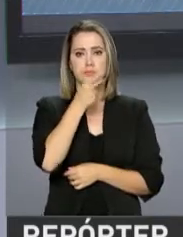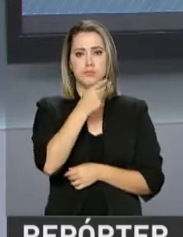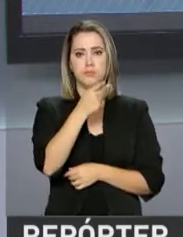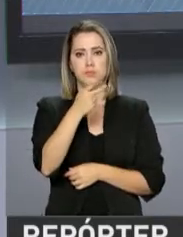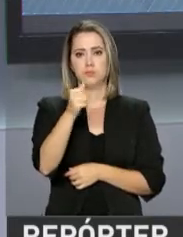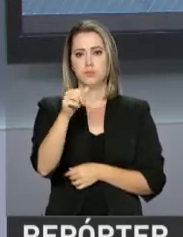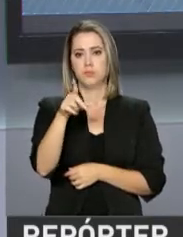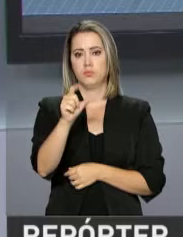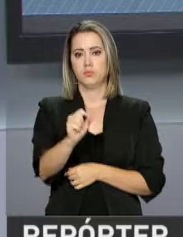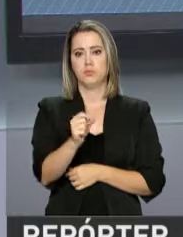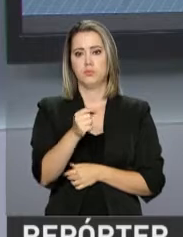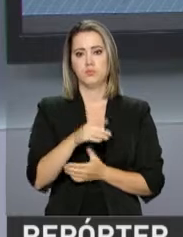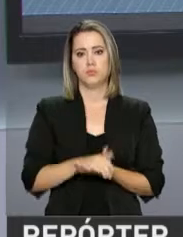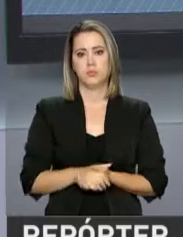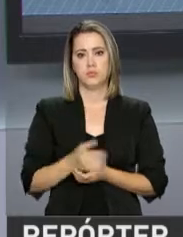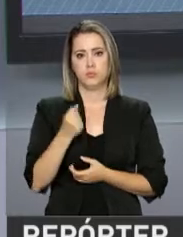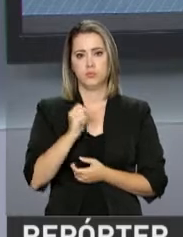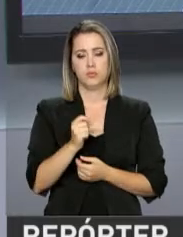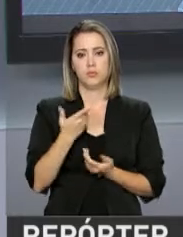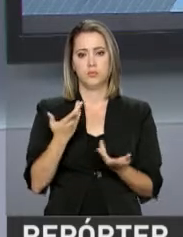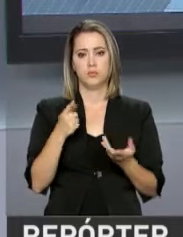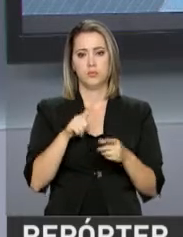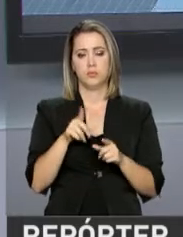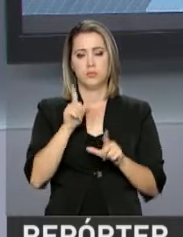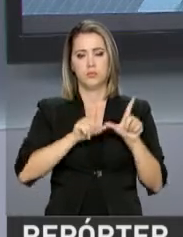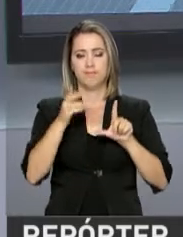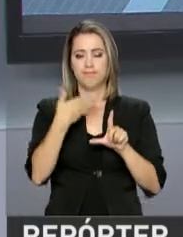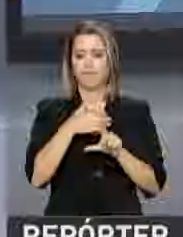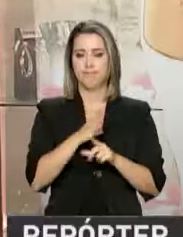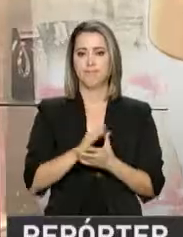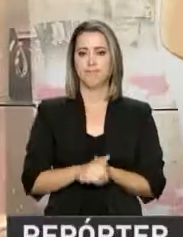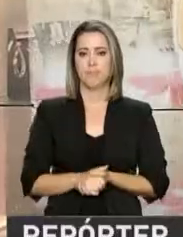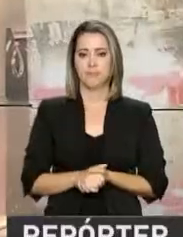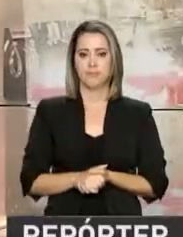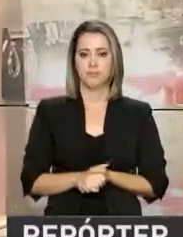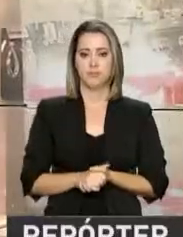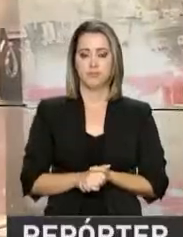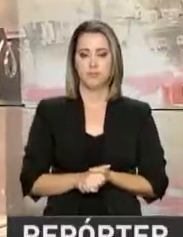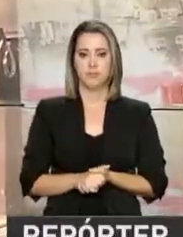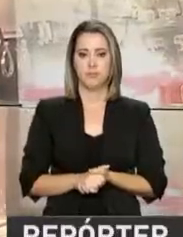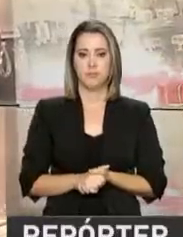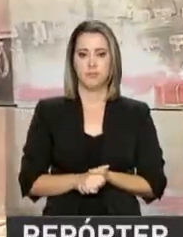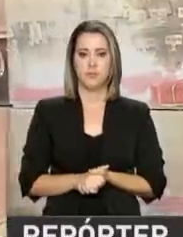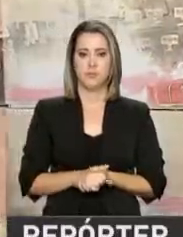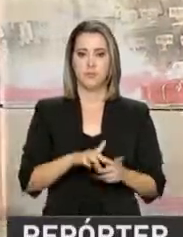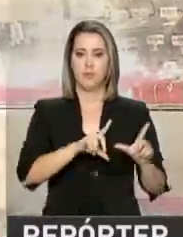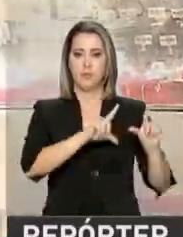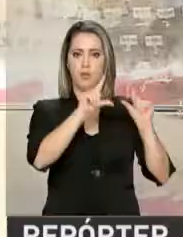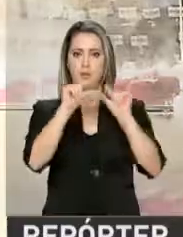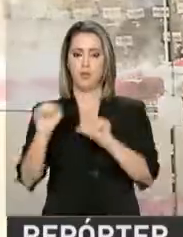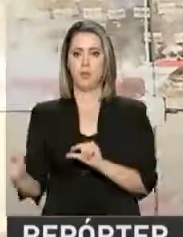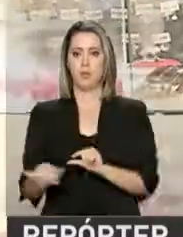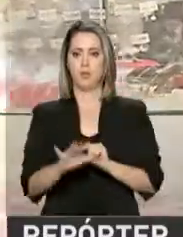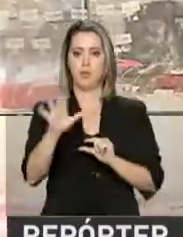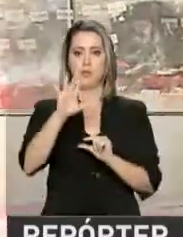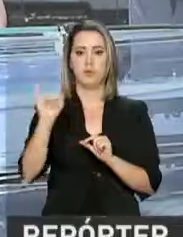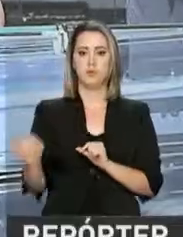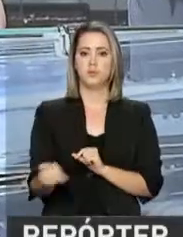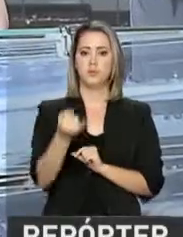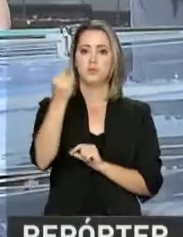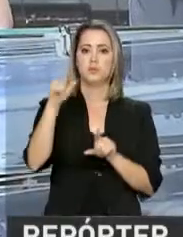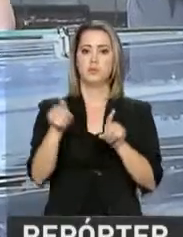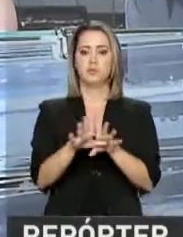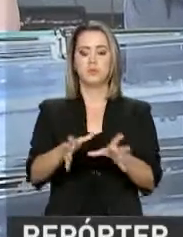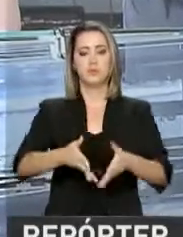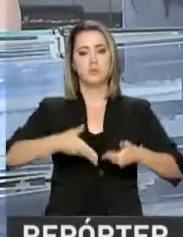reportagem do Paulo Lassalve, que entrou agora há pouco ao vivo. A queda da inflação, dos juros e